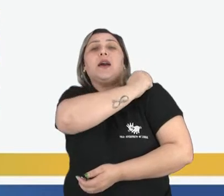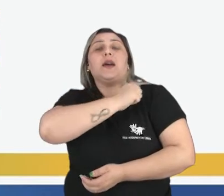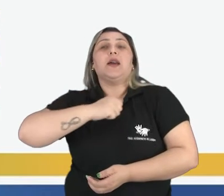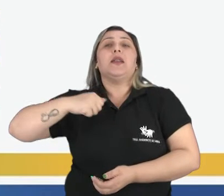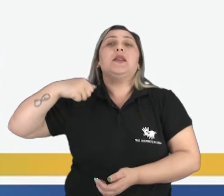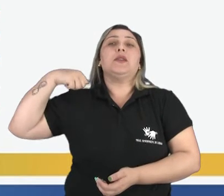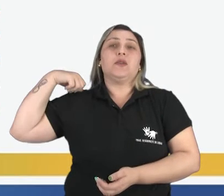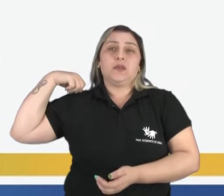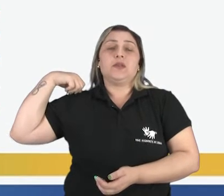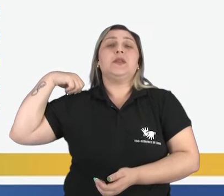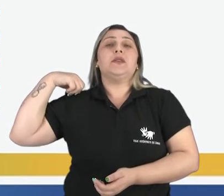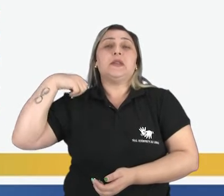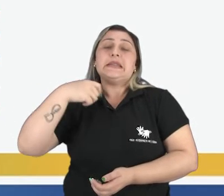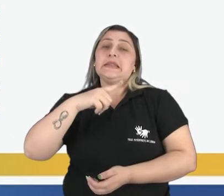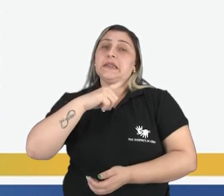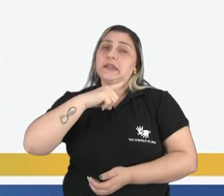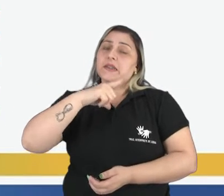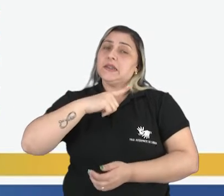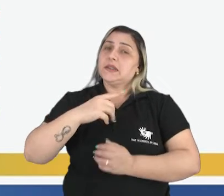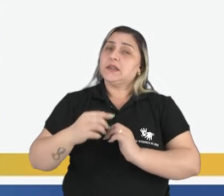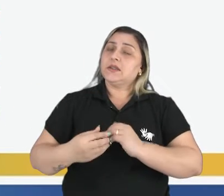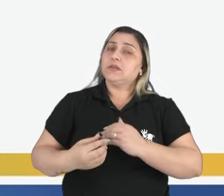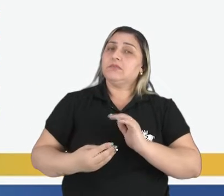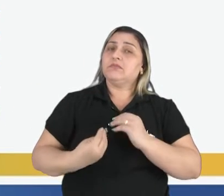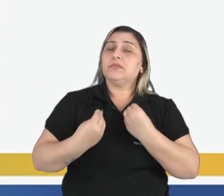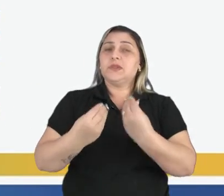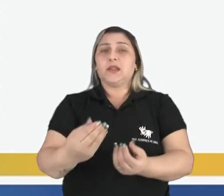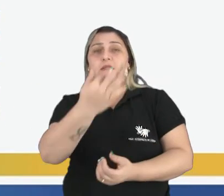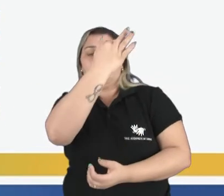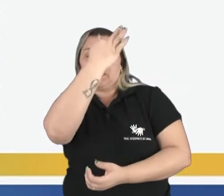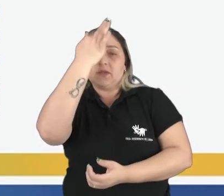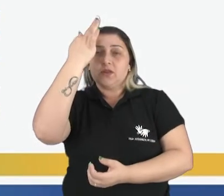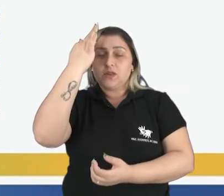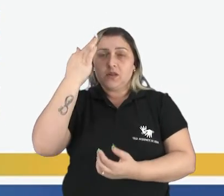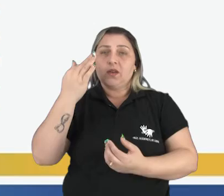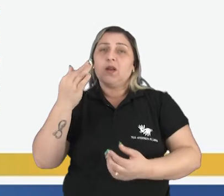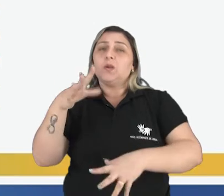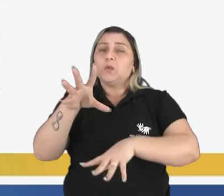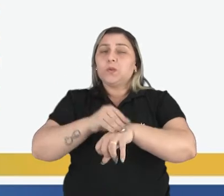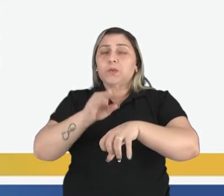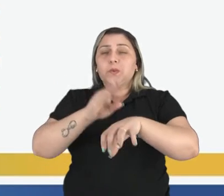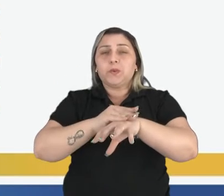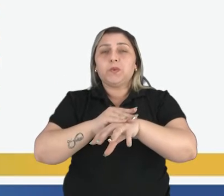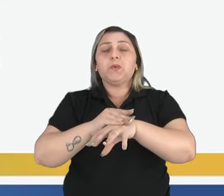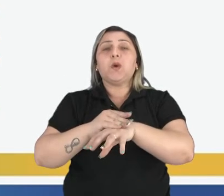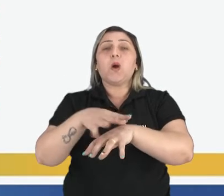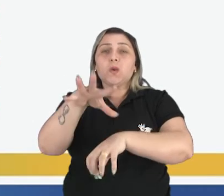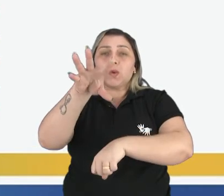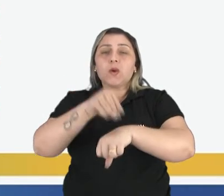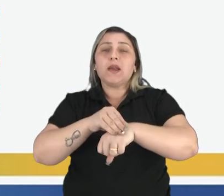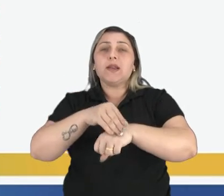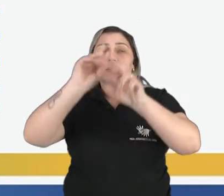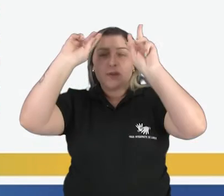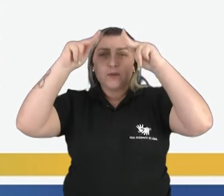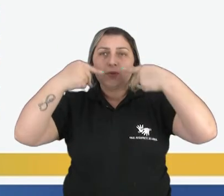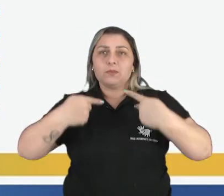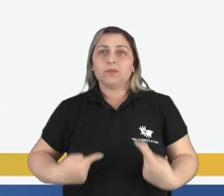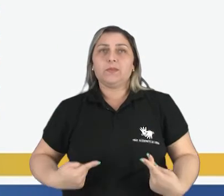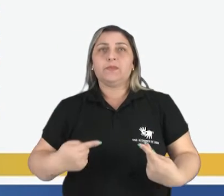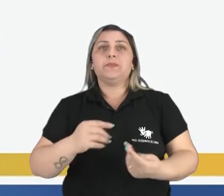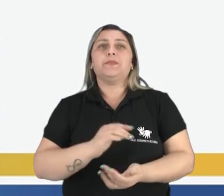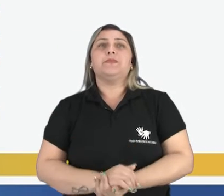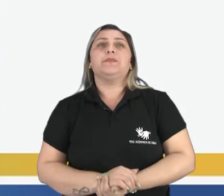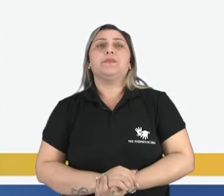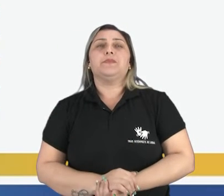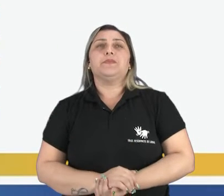o equívoco de ter dado à filosofia o sentido de somatória dos conhecimentos humanos. Então, estão aí,